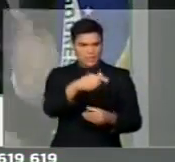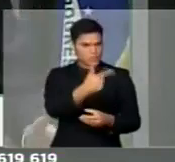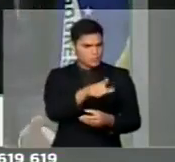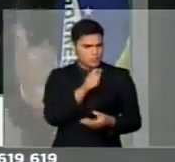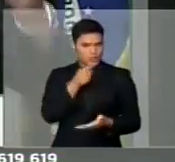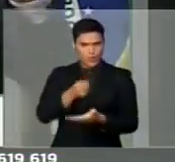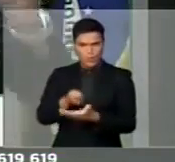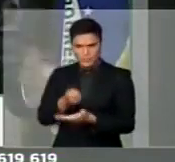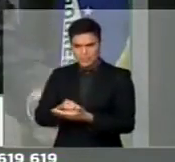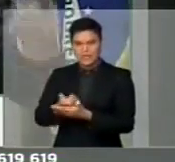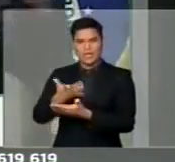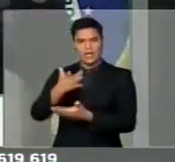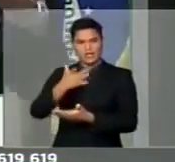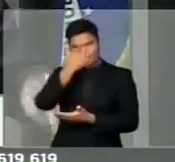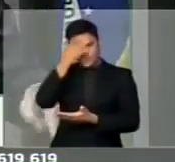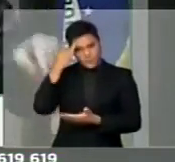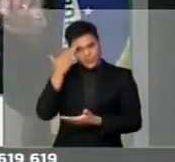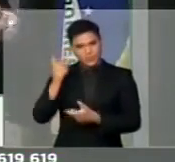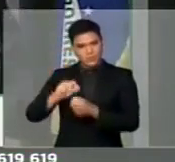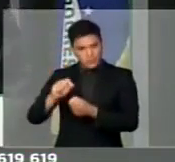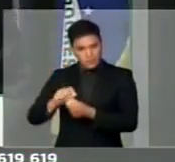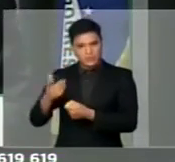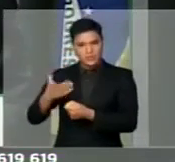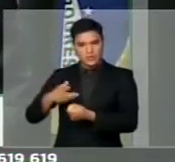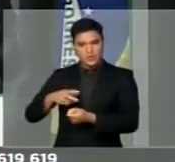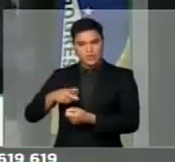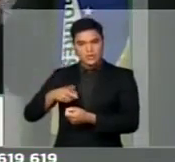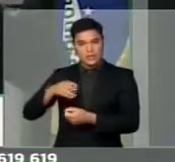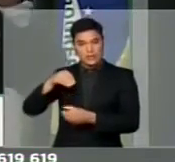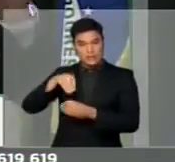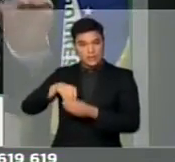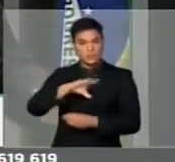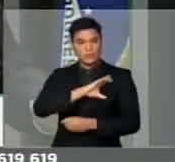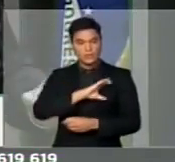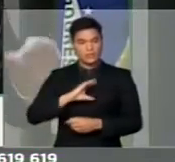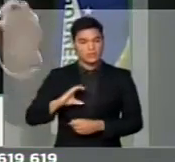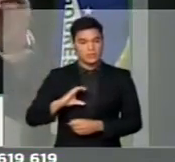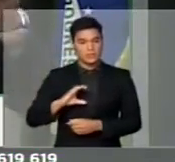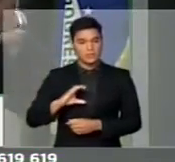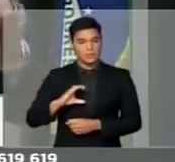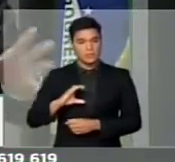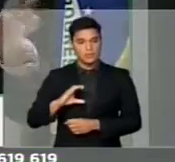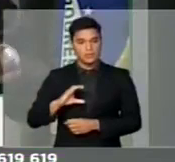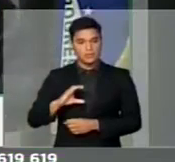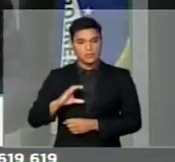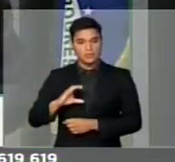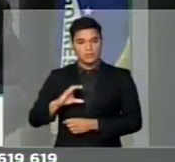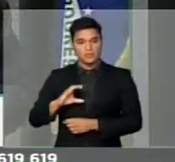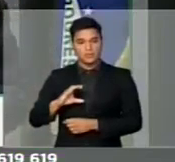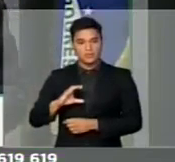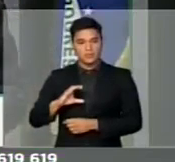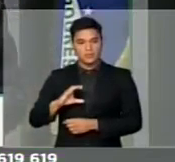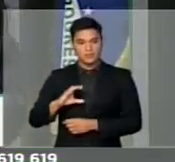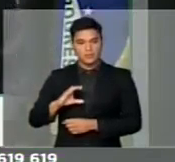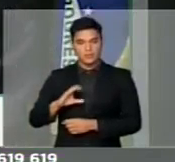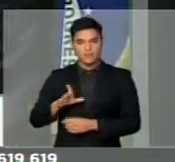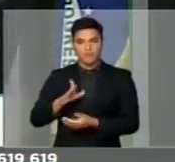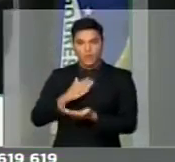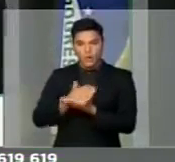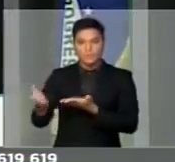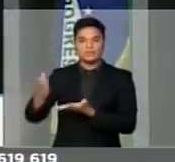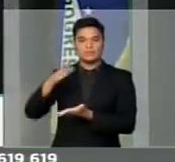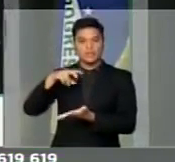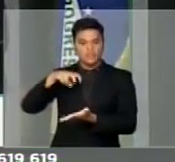no BNDES fossem ali na CPI, eles fosse imputada a sua pena. Quer